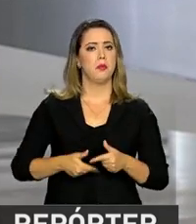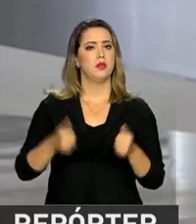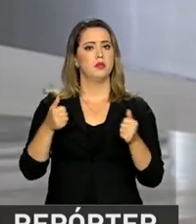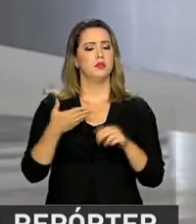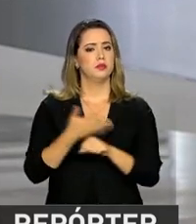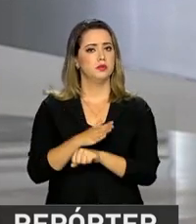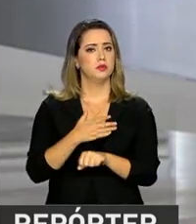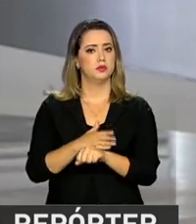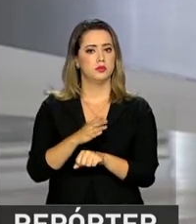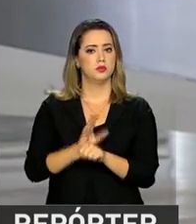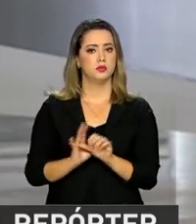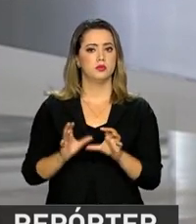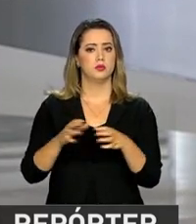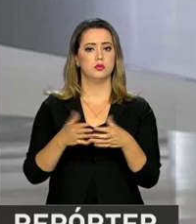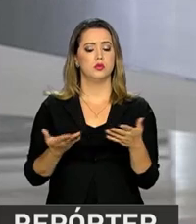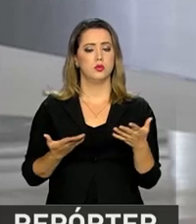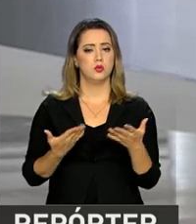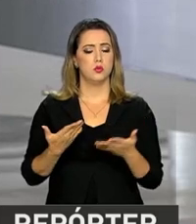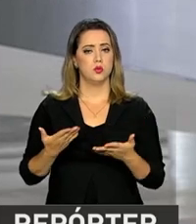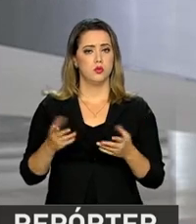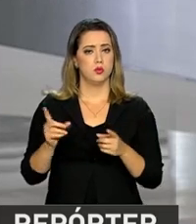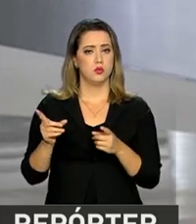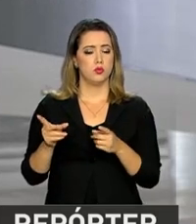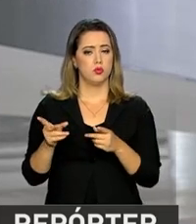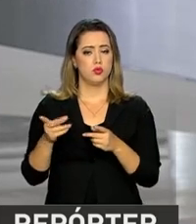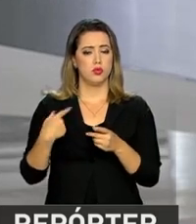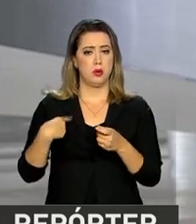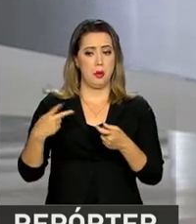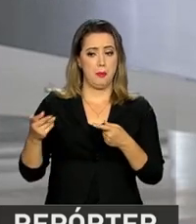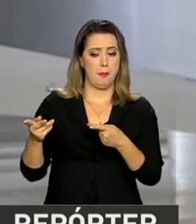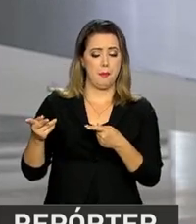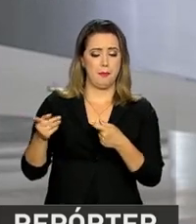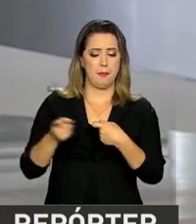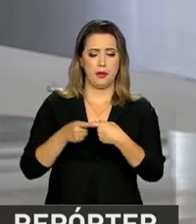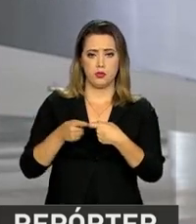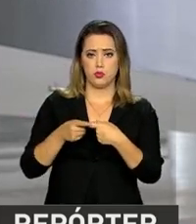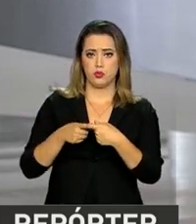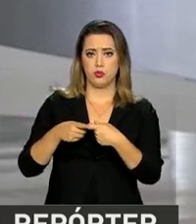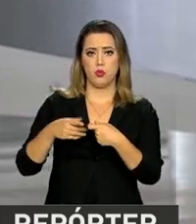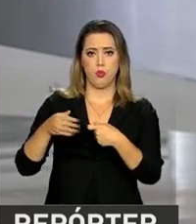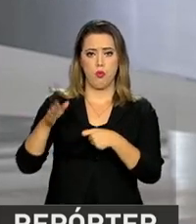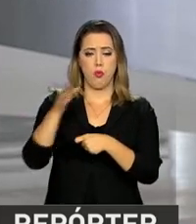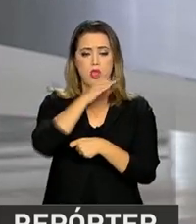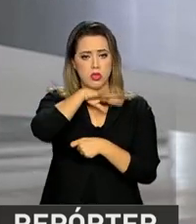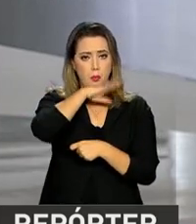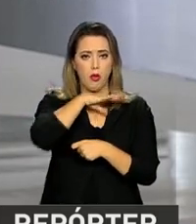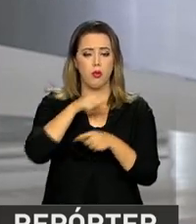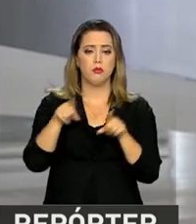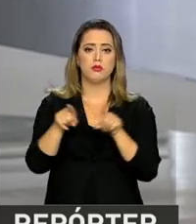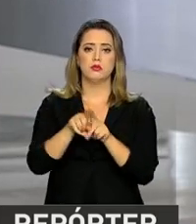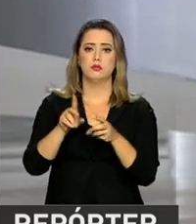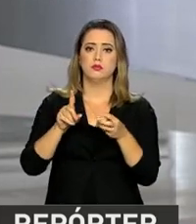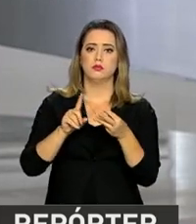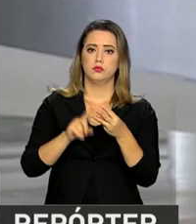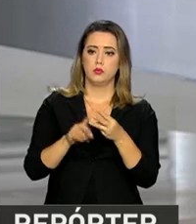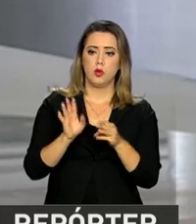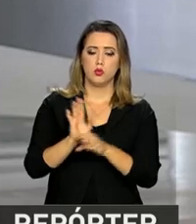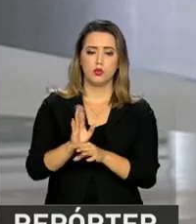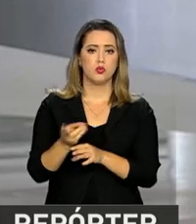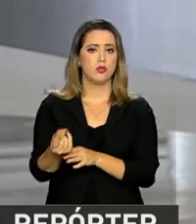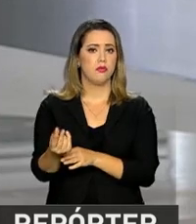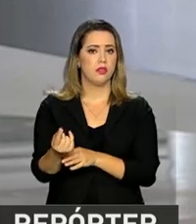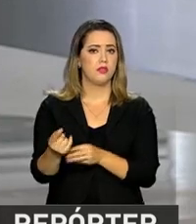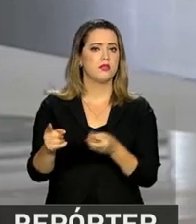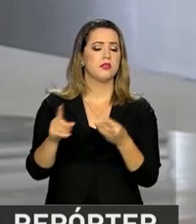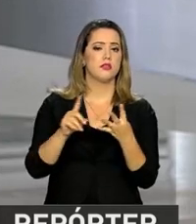do serviço veterinário oficial regionalização das ações de sustentação financeira adequação